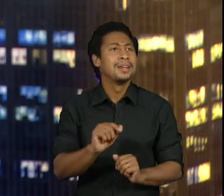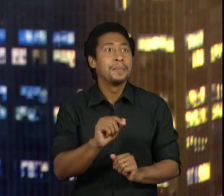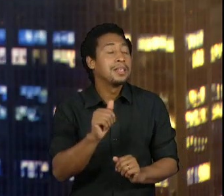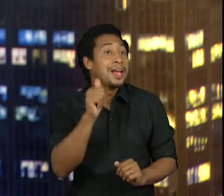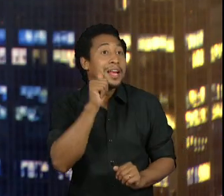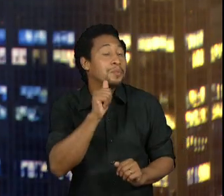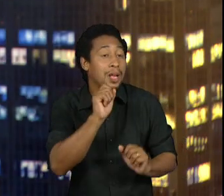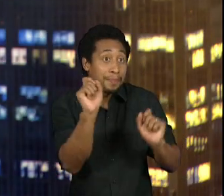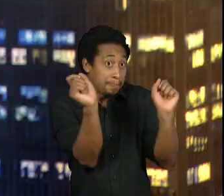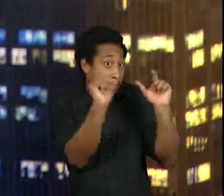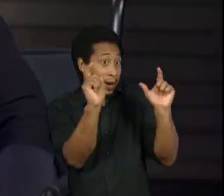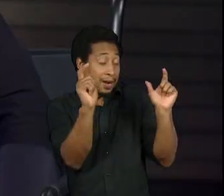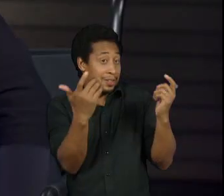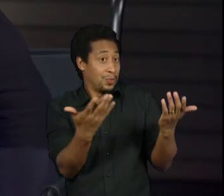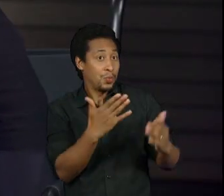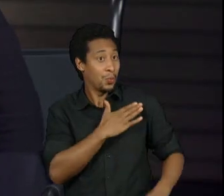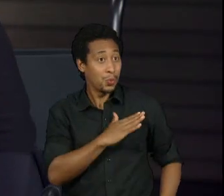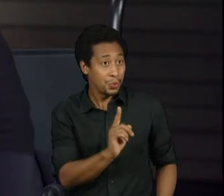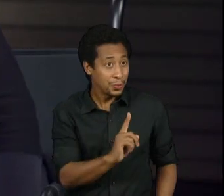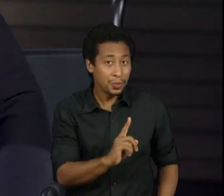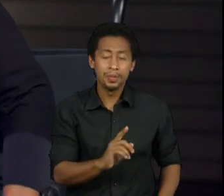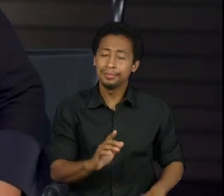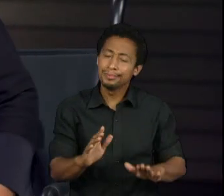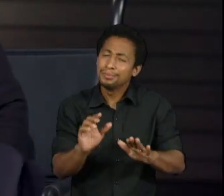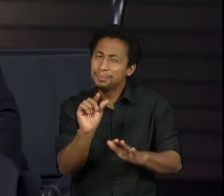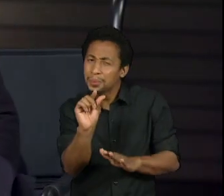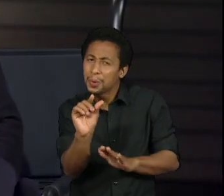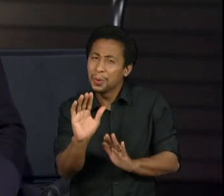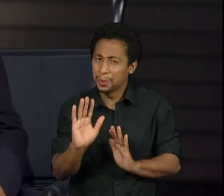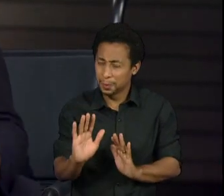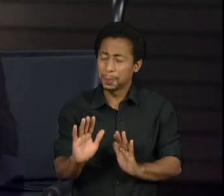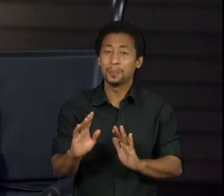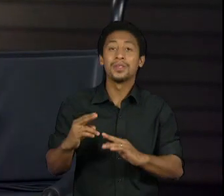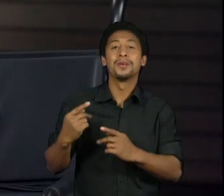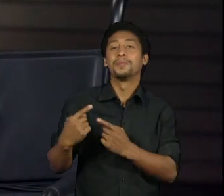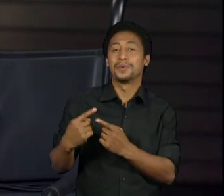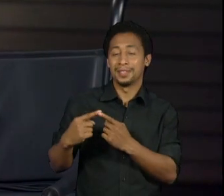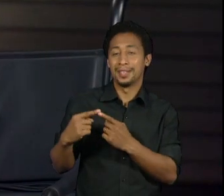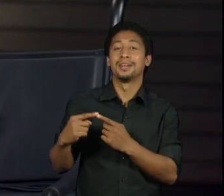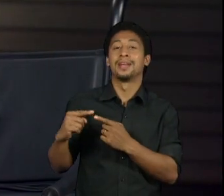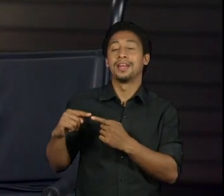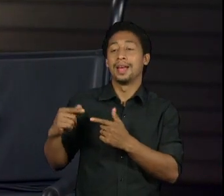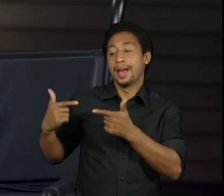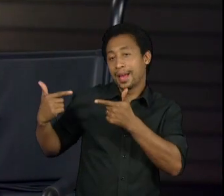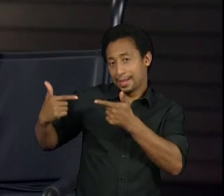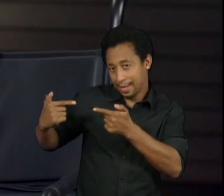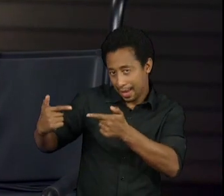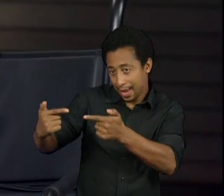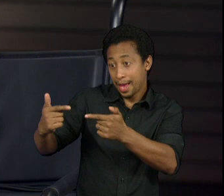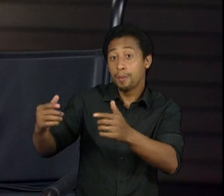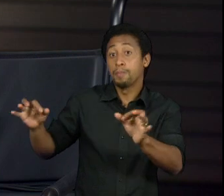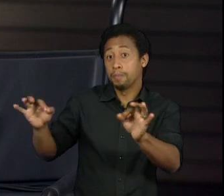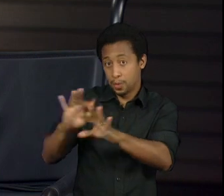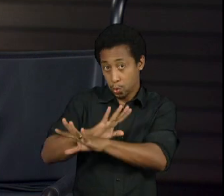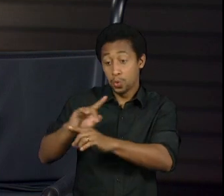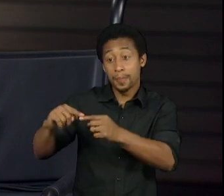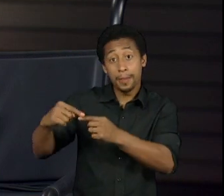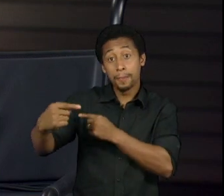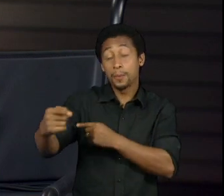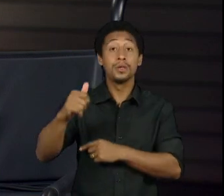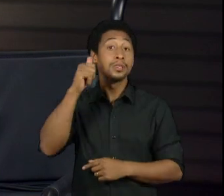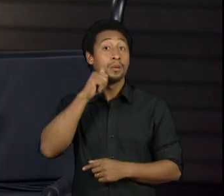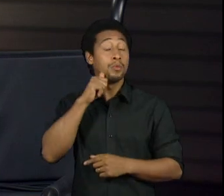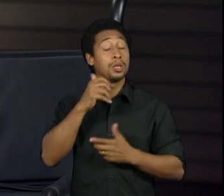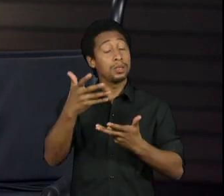horrorizadas também com isso? O que foi? Um pouco, porque no pós-guerra, na verdade, as mulheres queriam voltar à feminilidade. E o biquíni era um